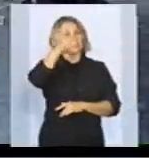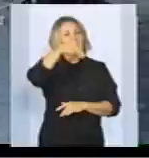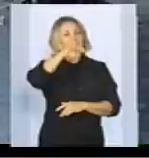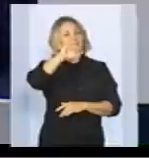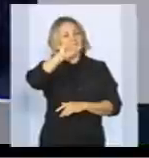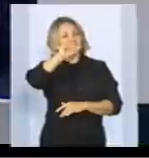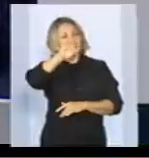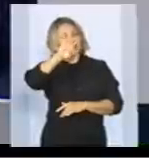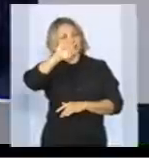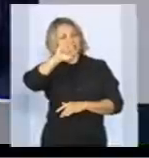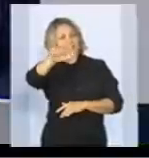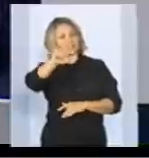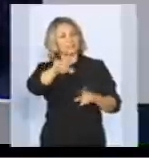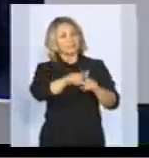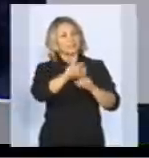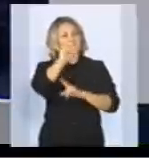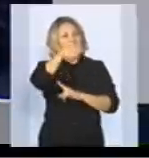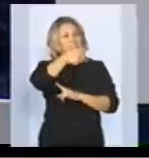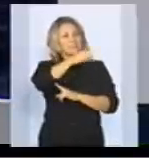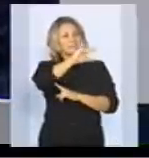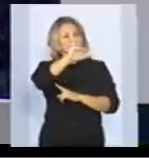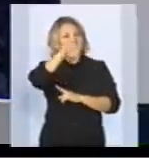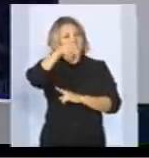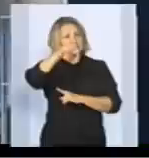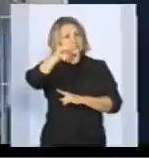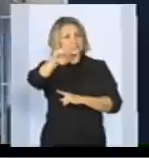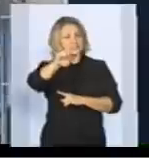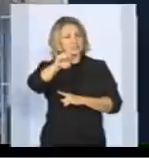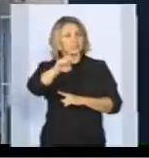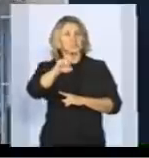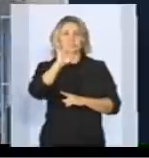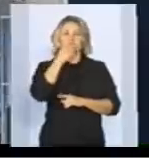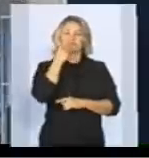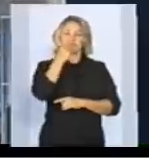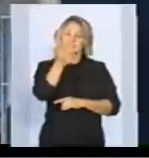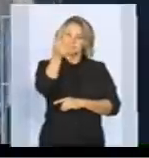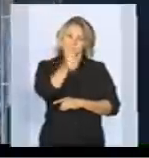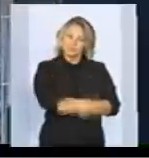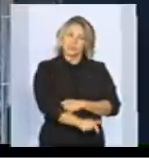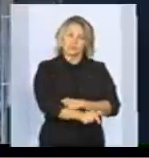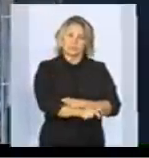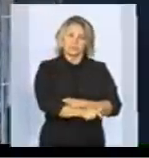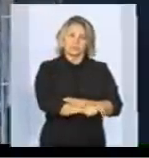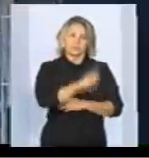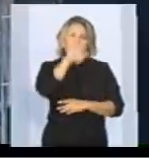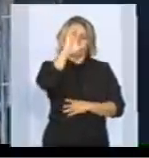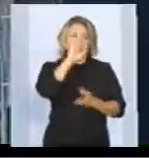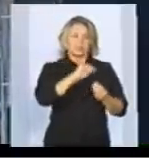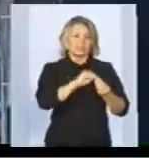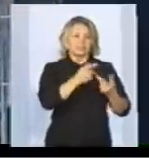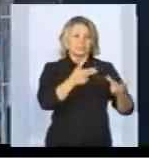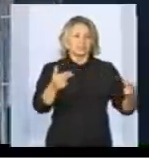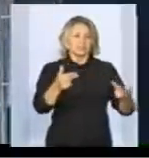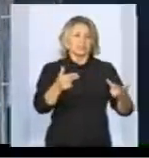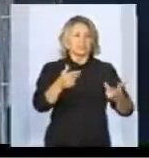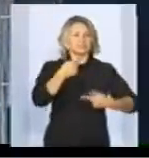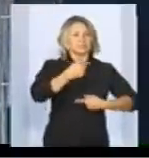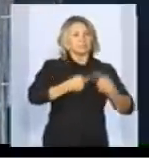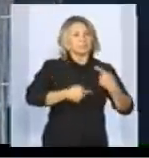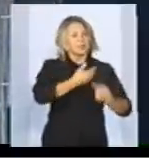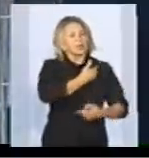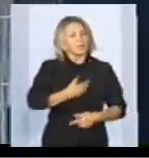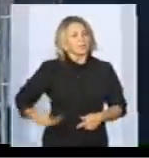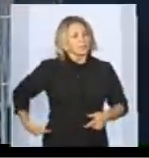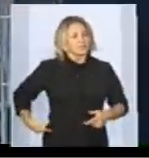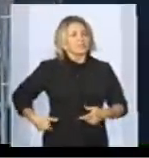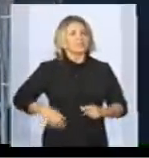a ansini para concluir queremos apenas reafirmar que só com a adoção de políticas públicas que valorizem os direitos da